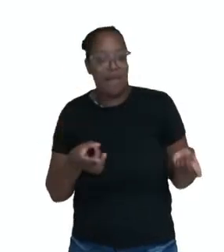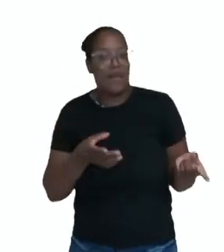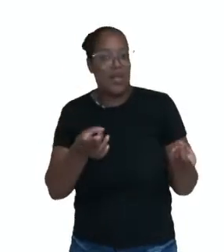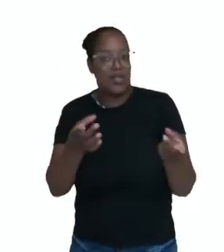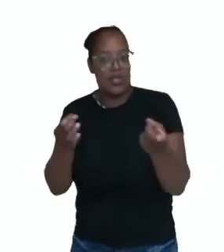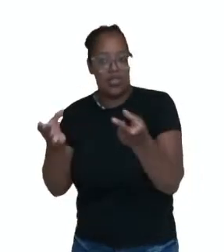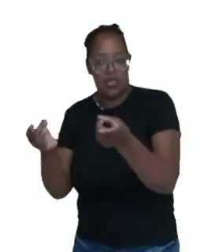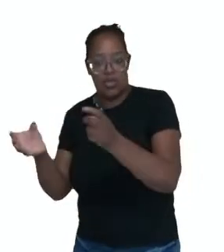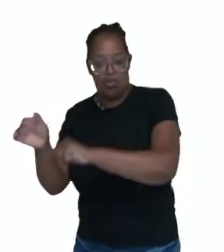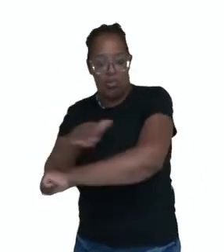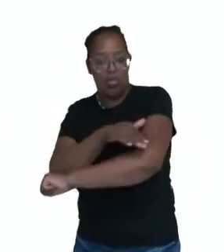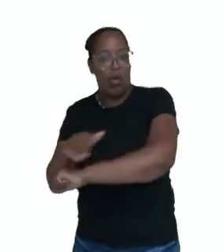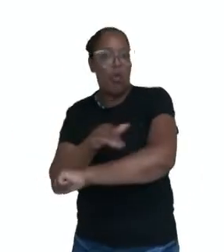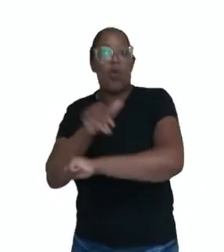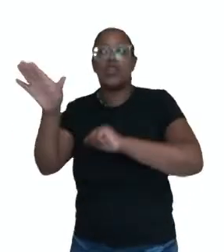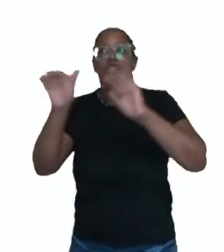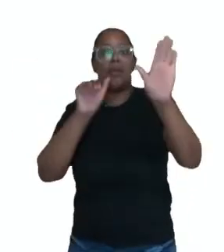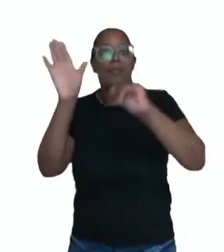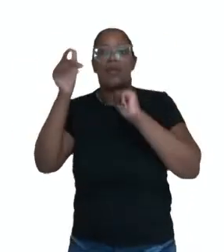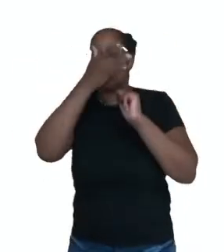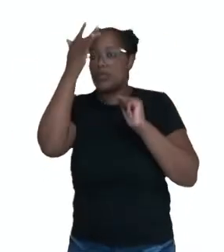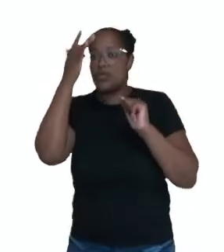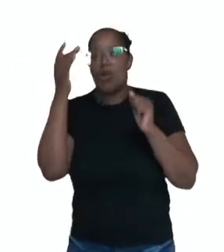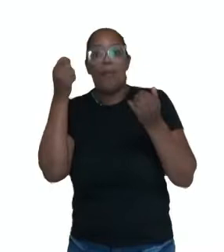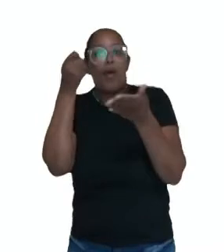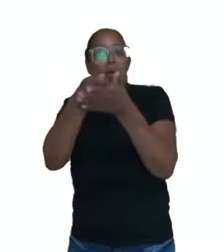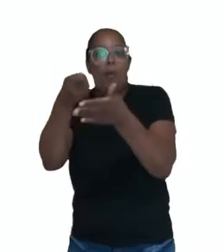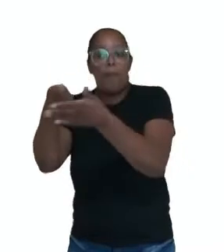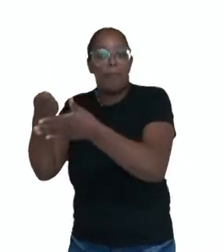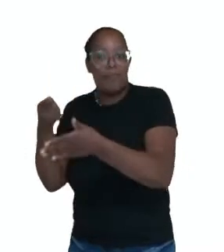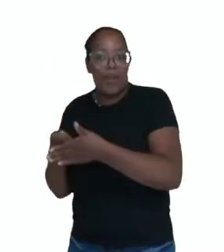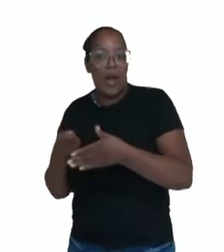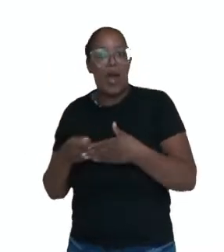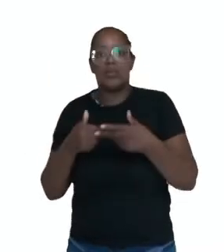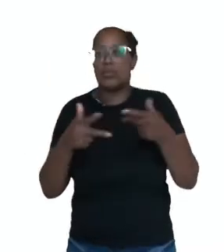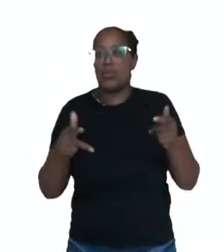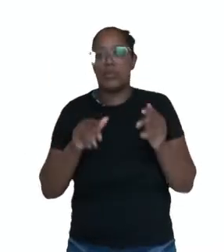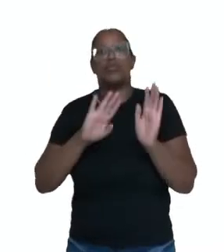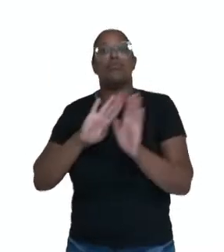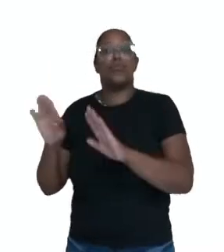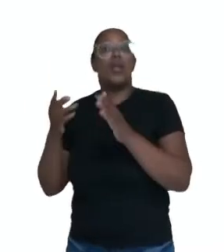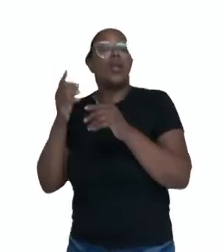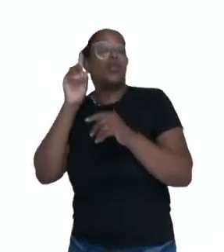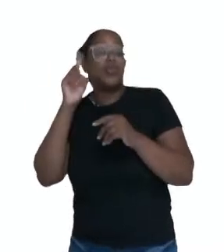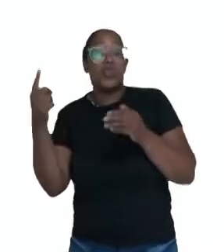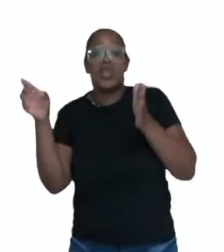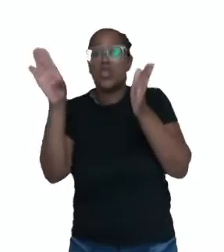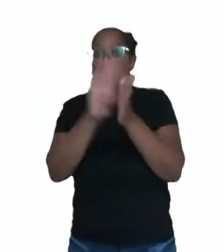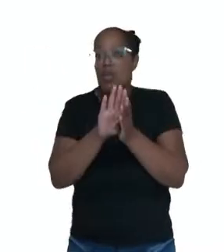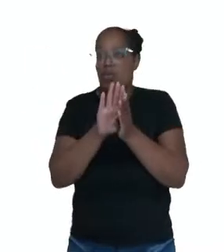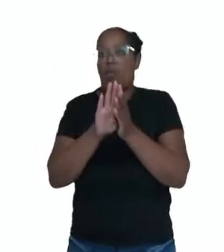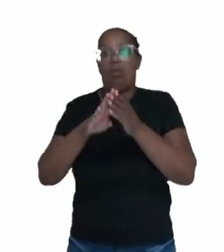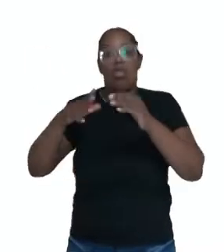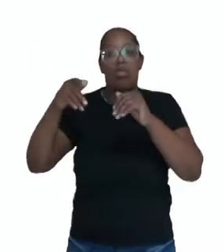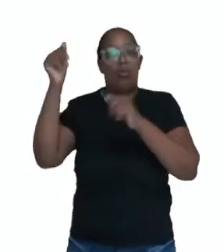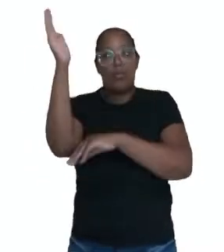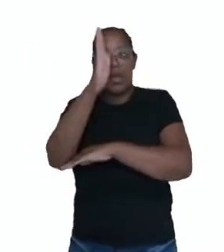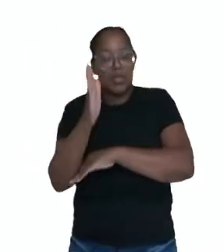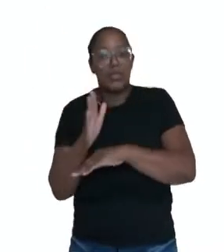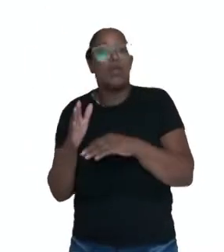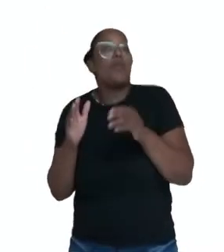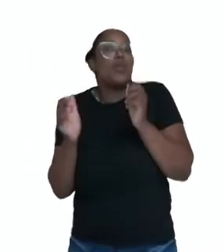de chamar clientes, tá? Quando veio para o Brasil, ele foi incorporado à roda de capoeira,